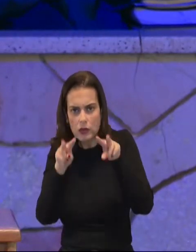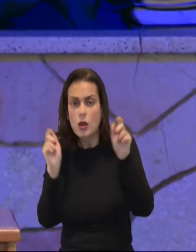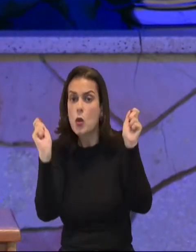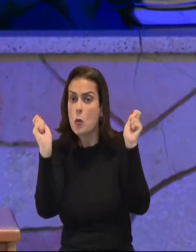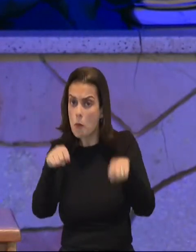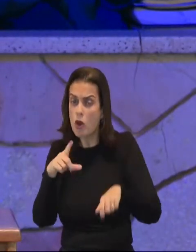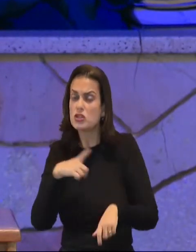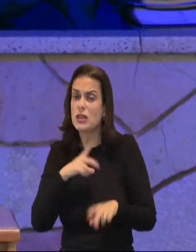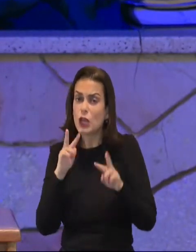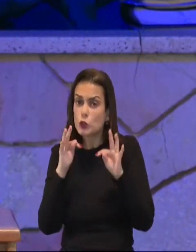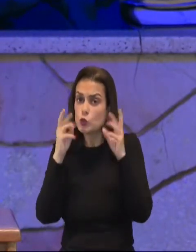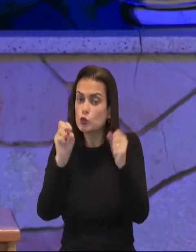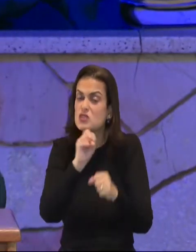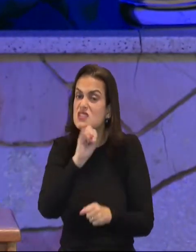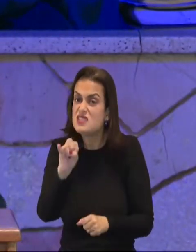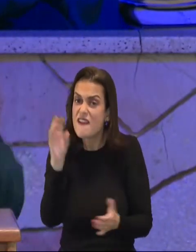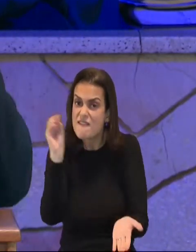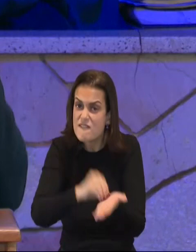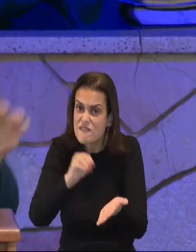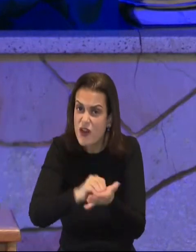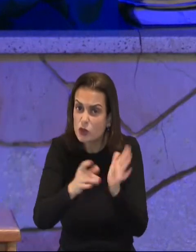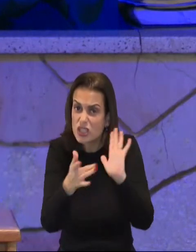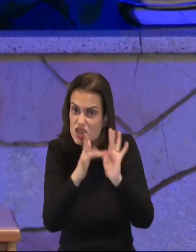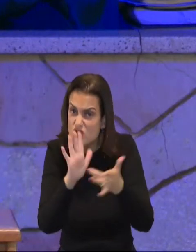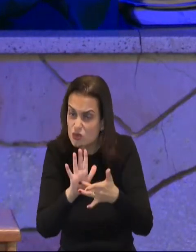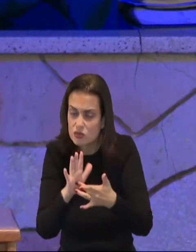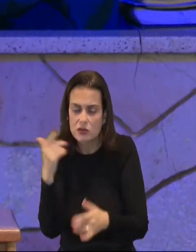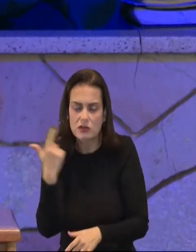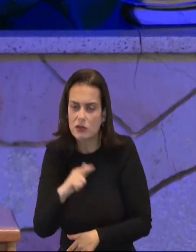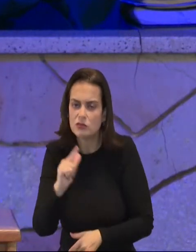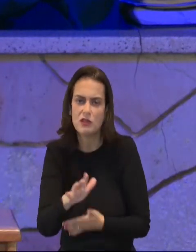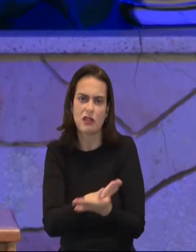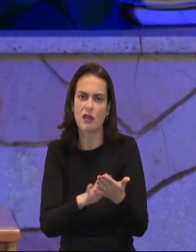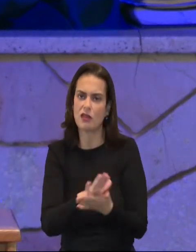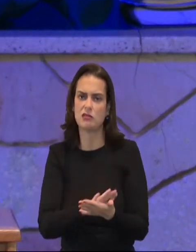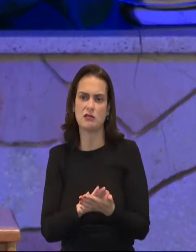se você não tem Jesus, você não tem nada.